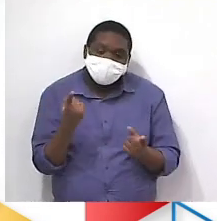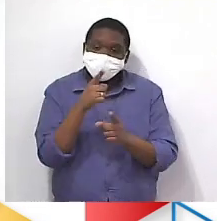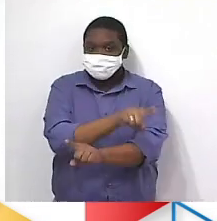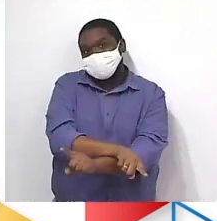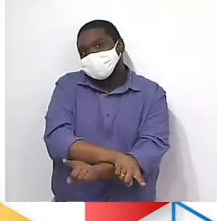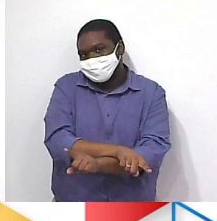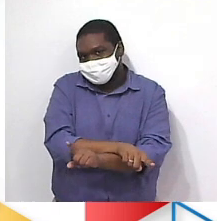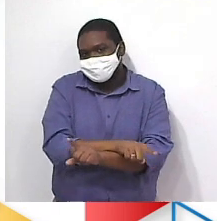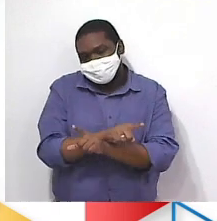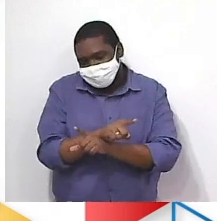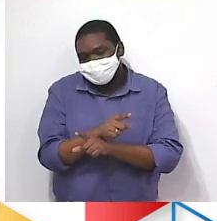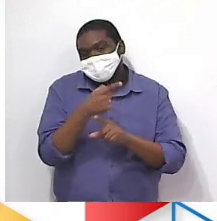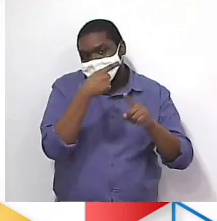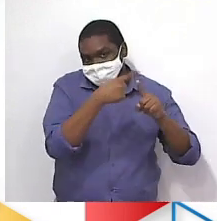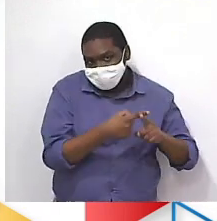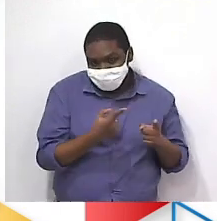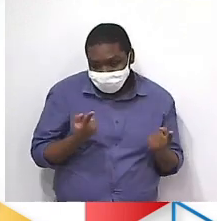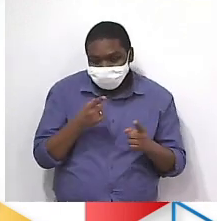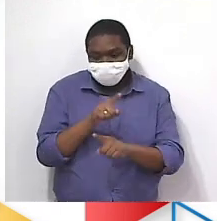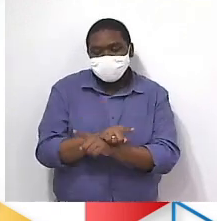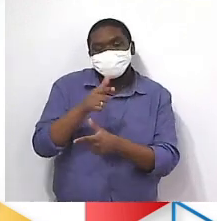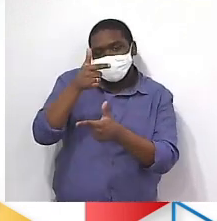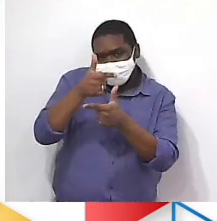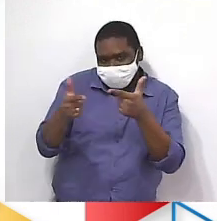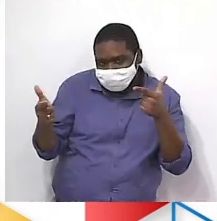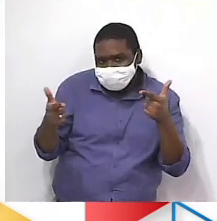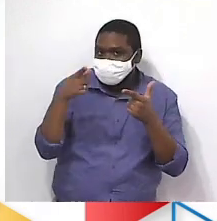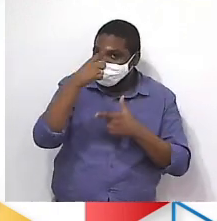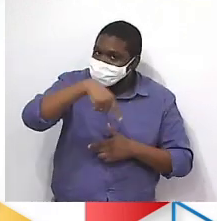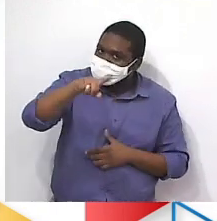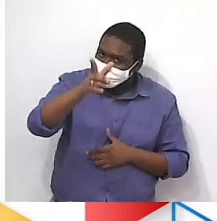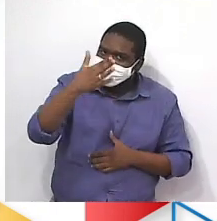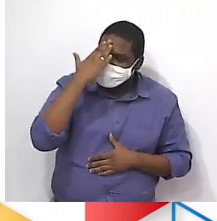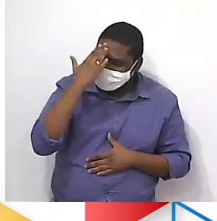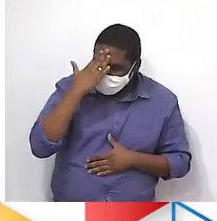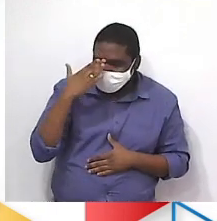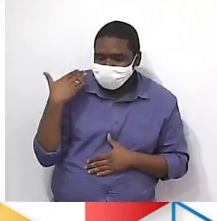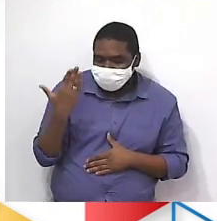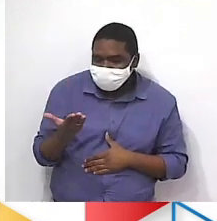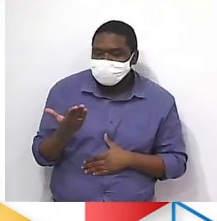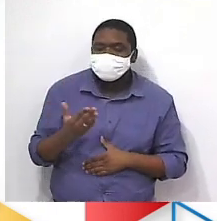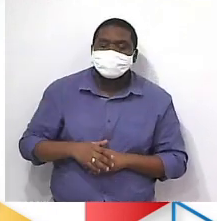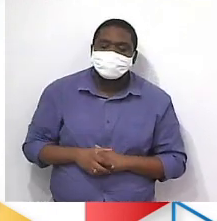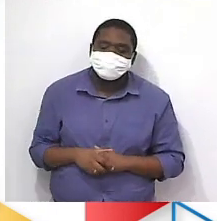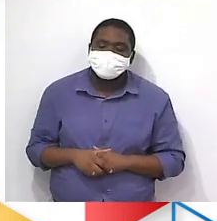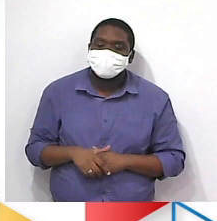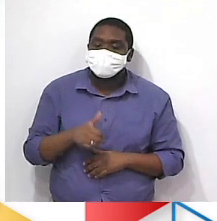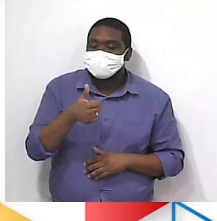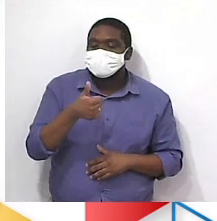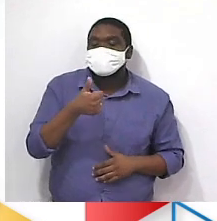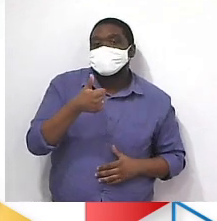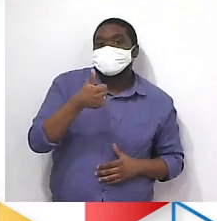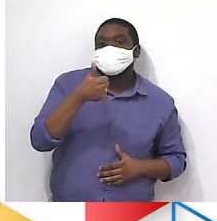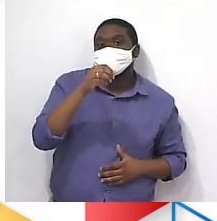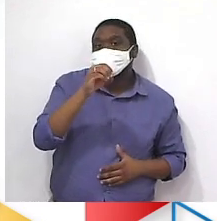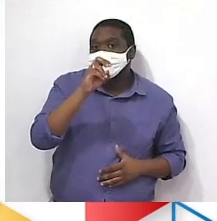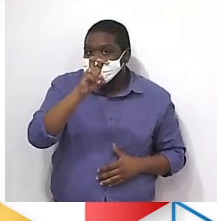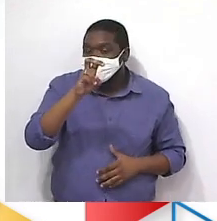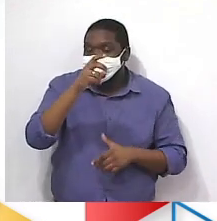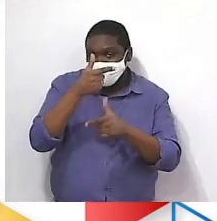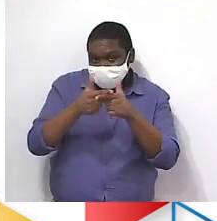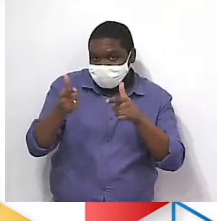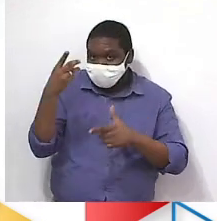é a divisão. Esse 3 vai passar para o outro membro dividindo. E aí eu tenho 105 dividido por 3, que